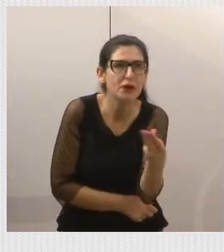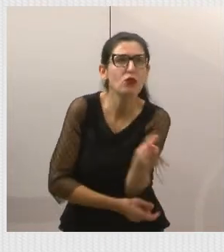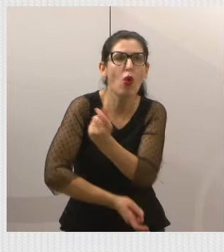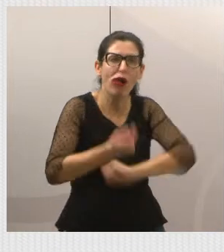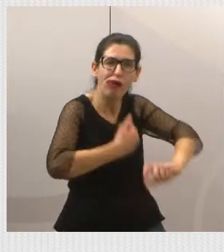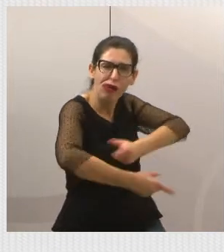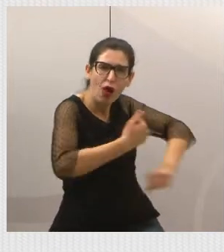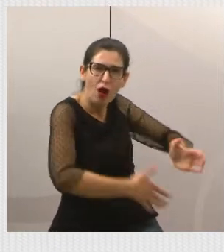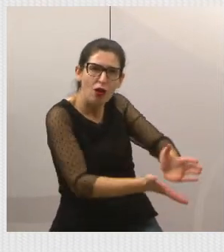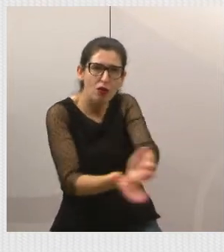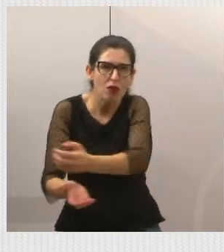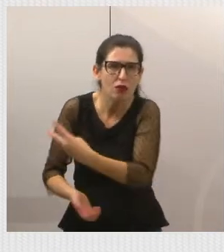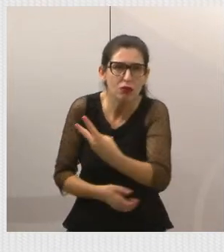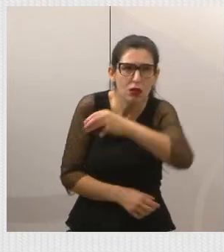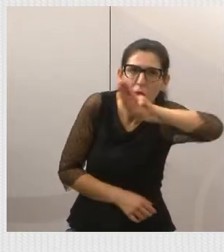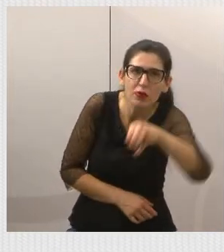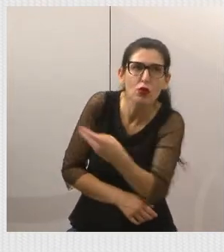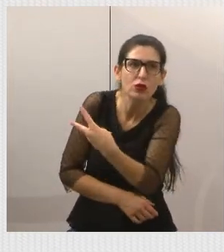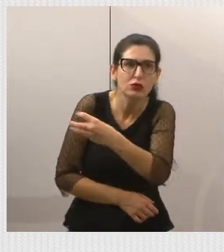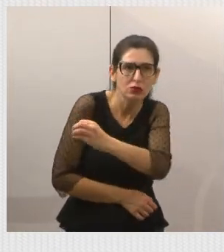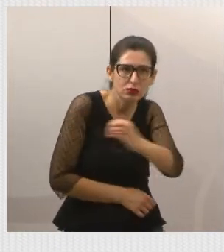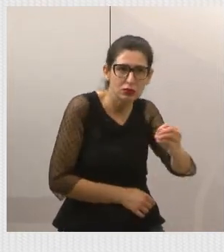e 300, Procuradoria